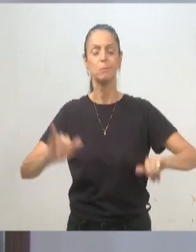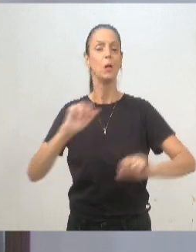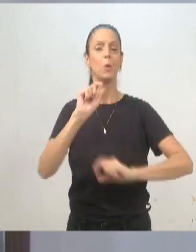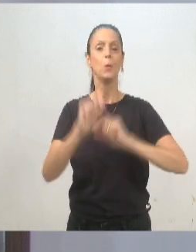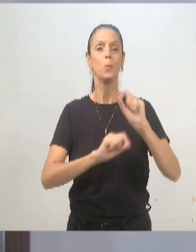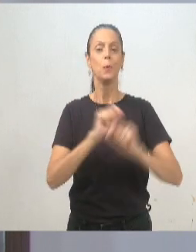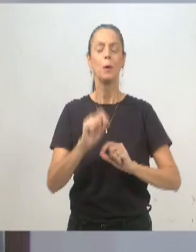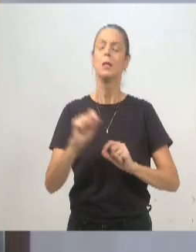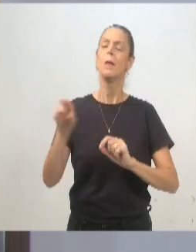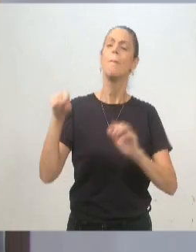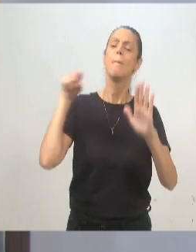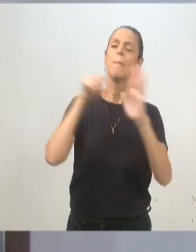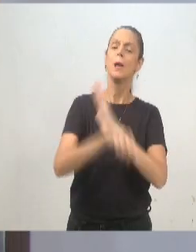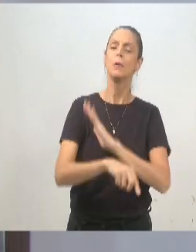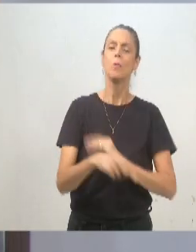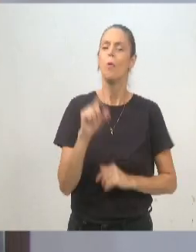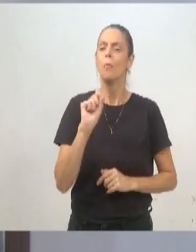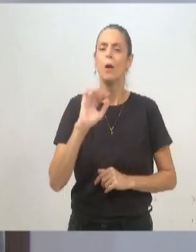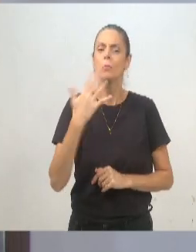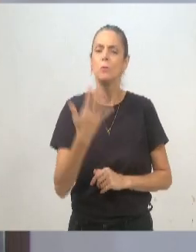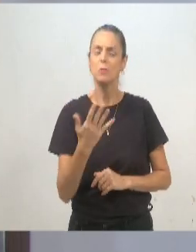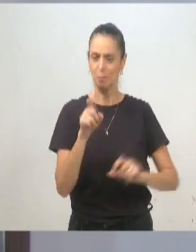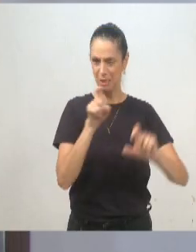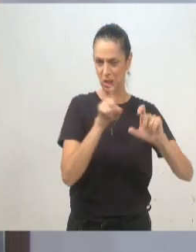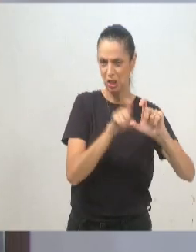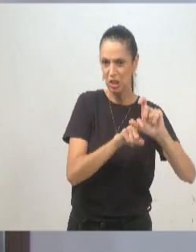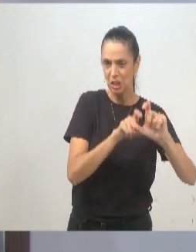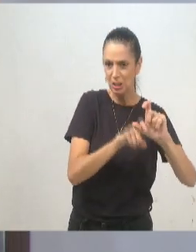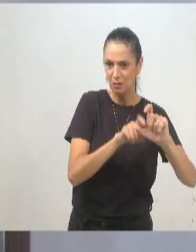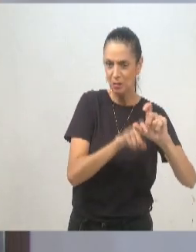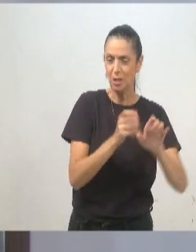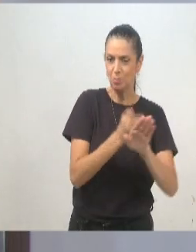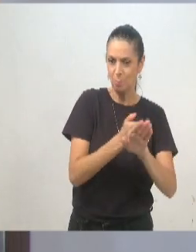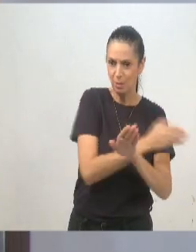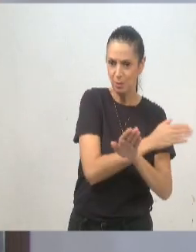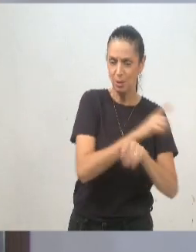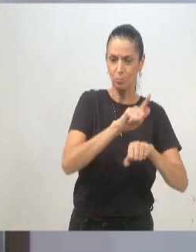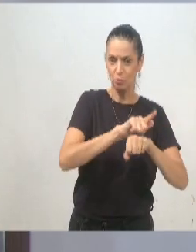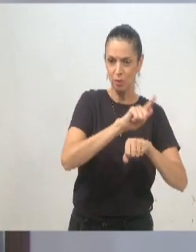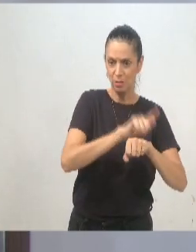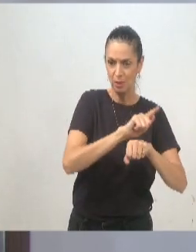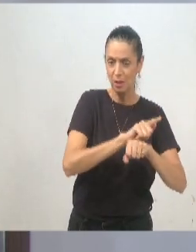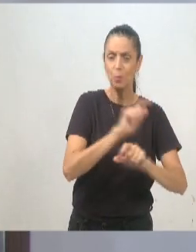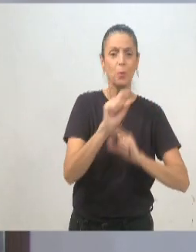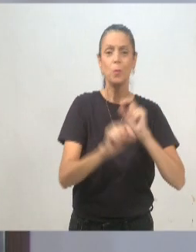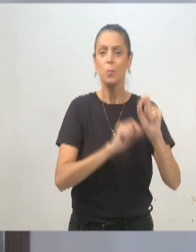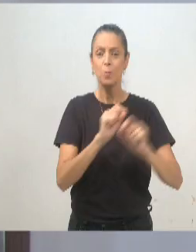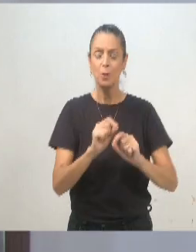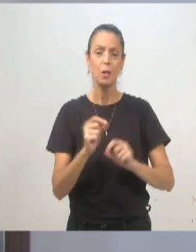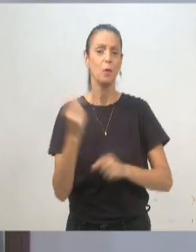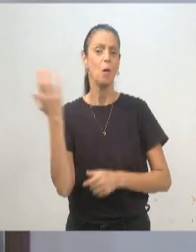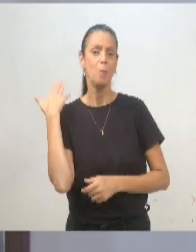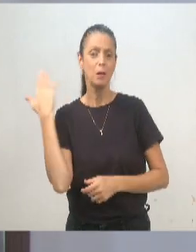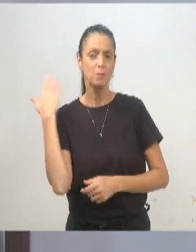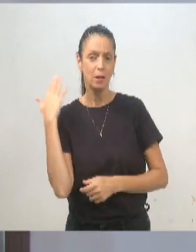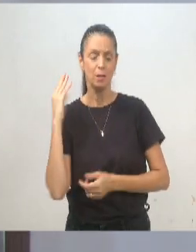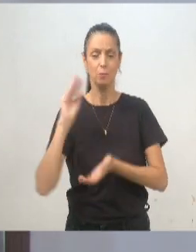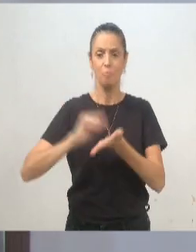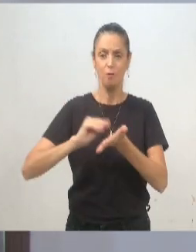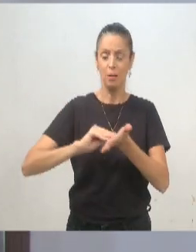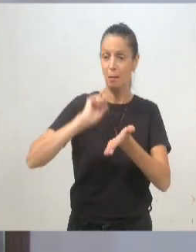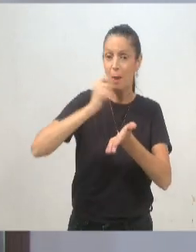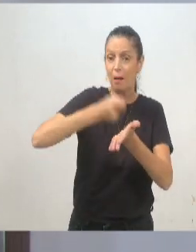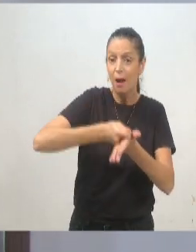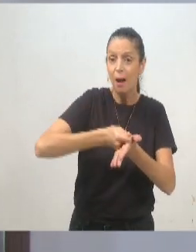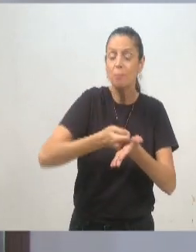esse questionamento, né? Isso se trata de uma dívida da gestão passada, isso se trata de restos a pagar,